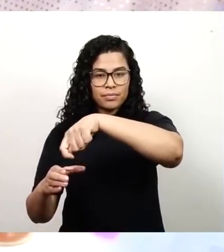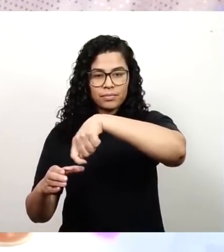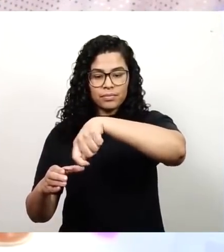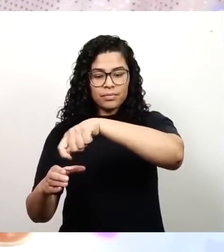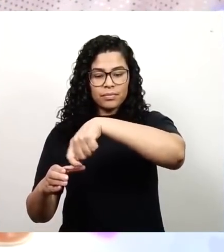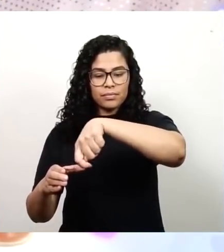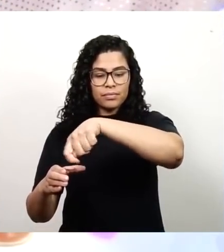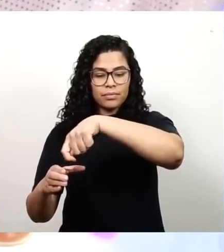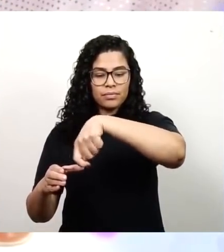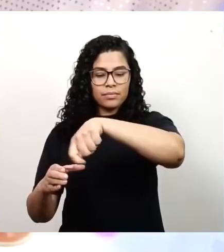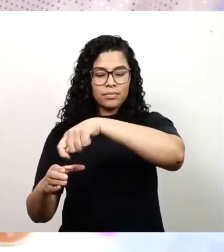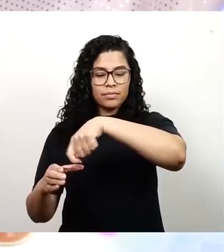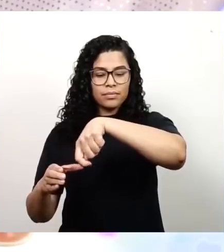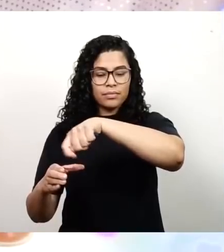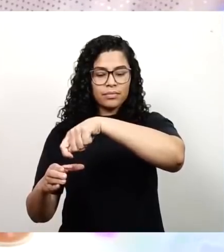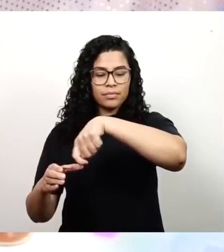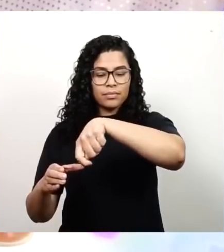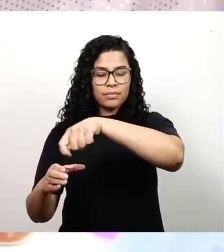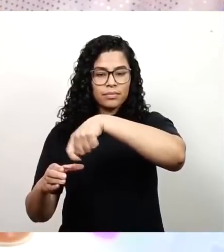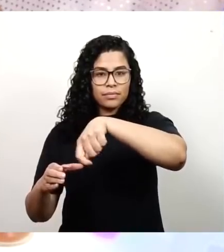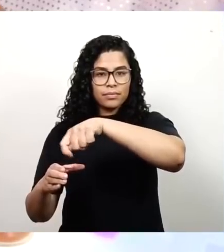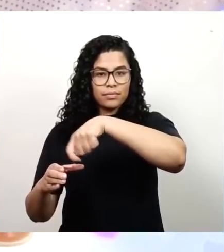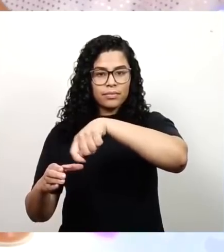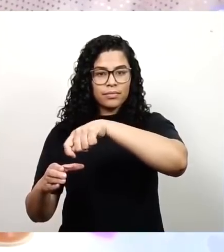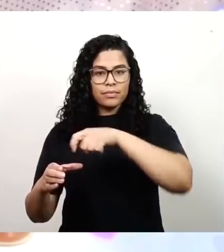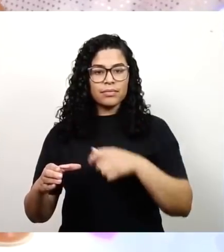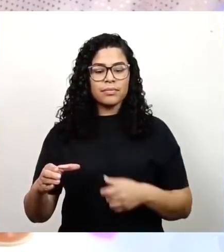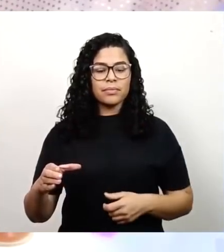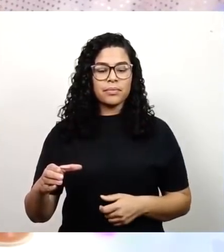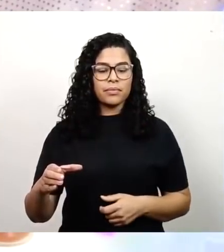com um pouquinho de água.